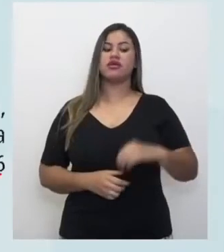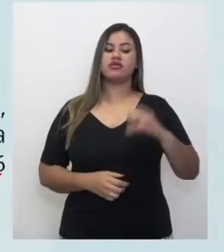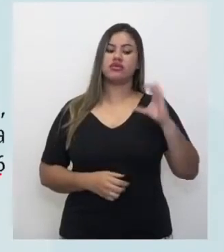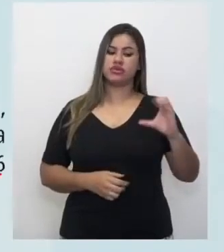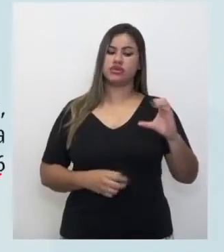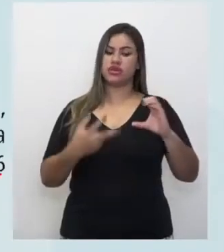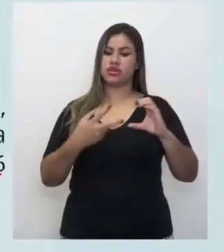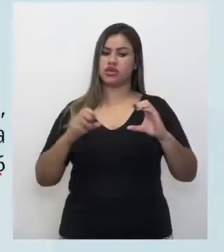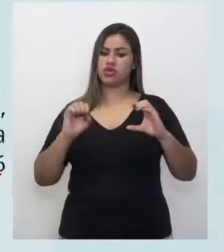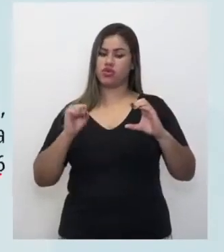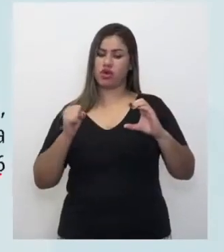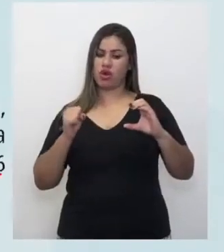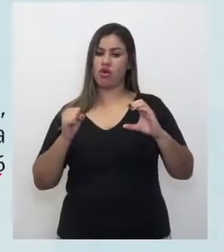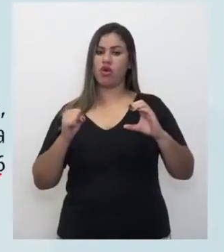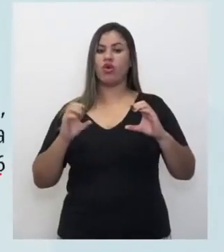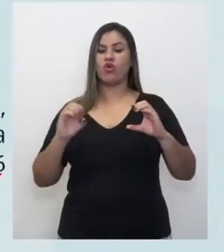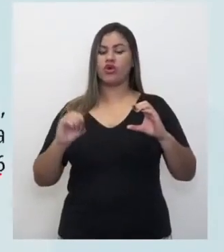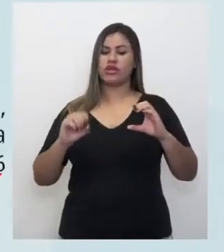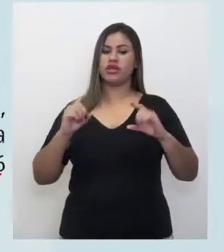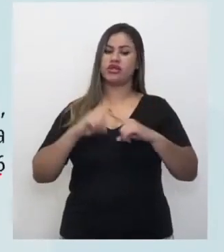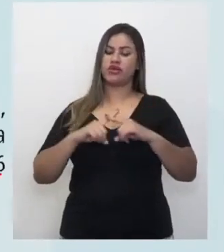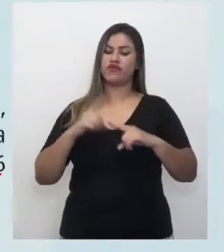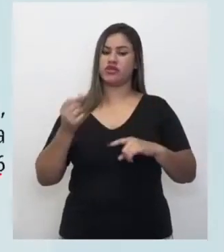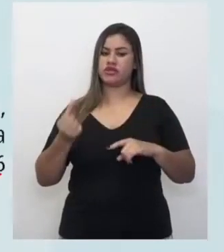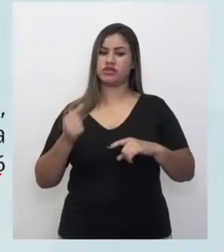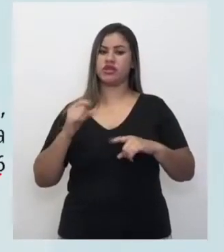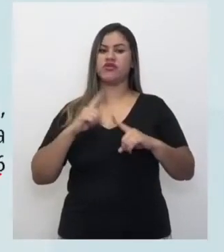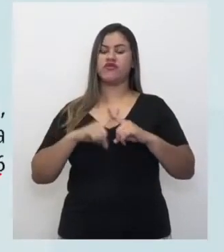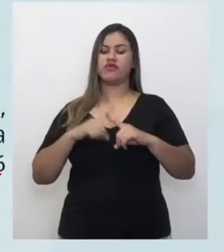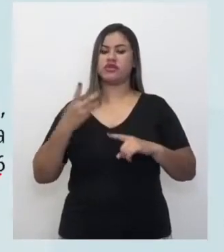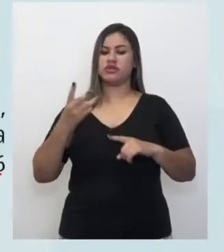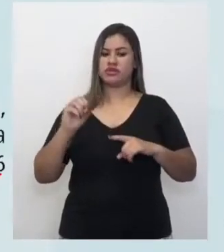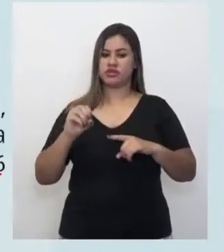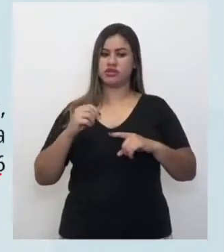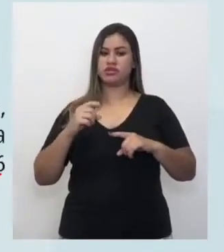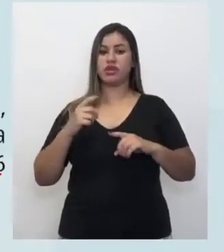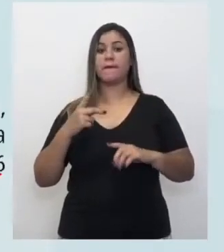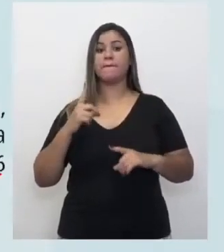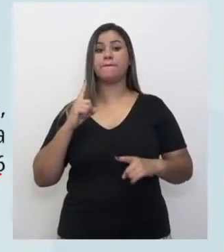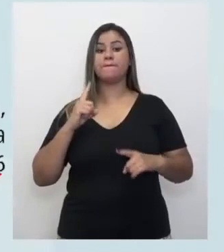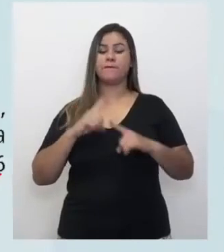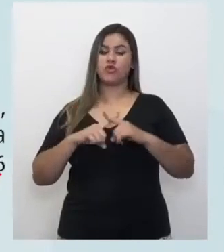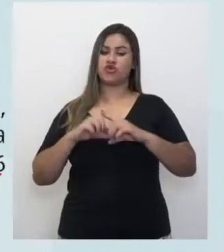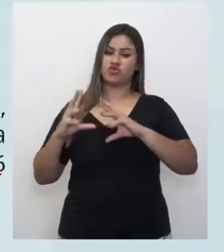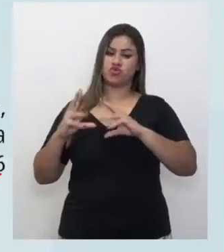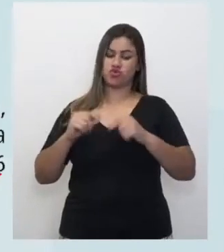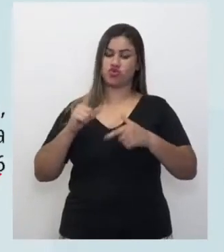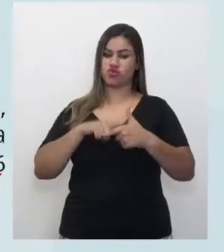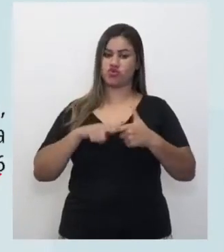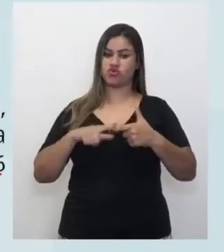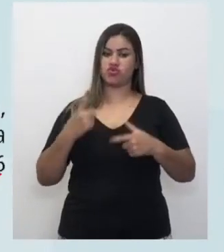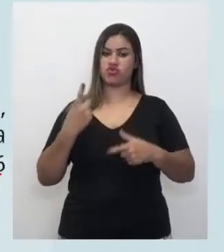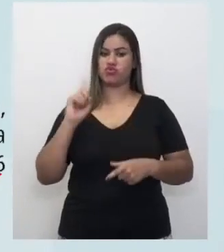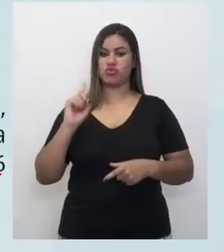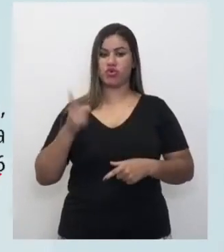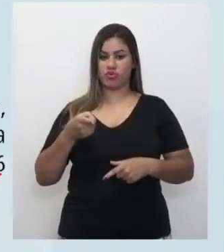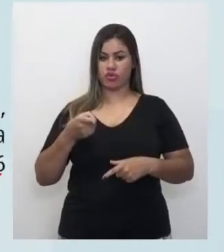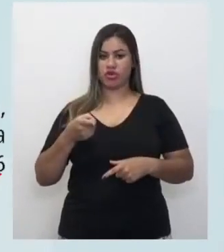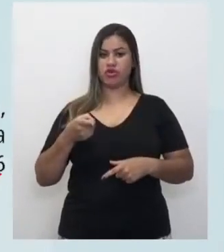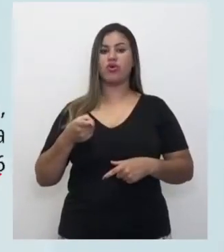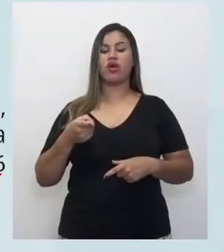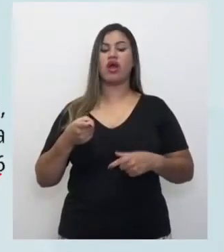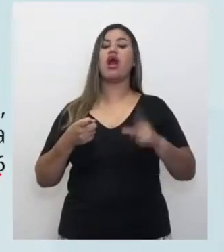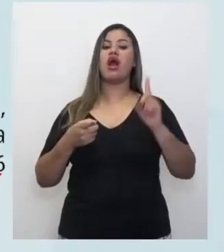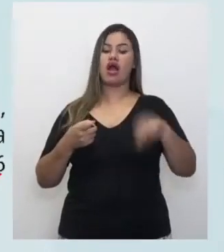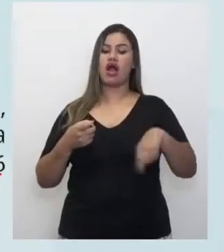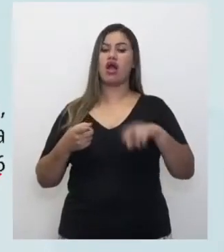igual 80 vezes 6 vezes 30, multiplicou, divide por 1000. Isso vai ser o seu